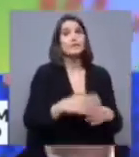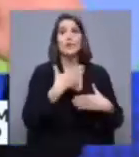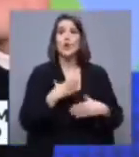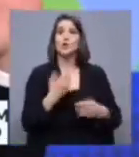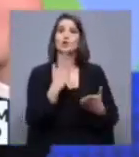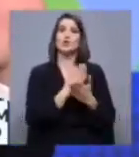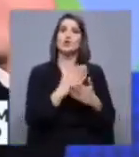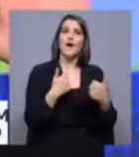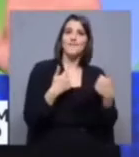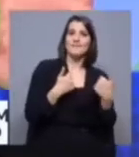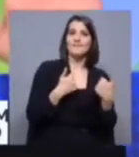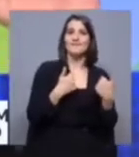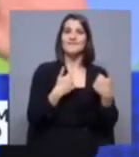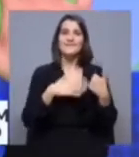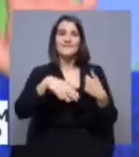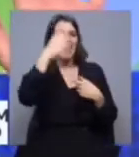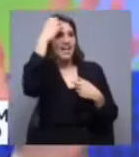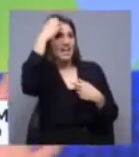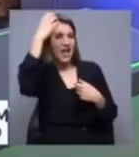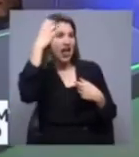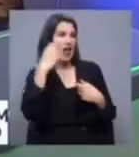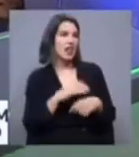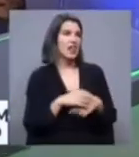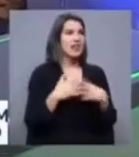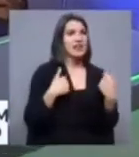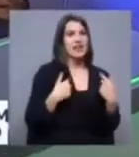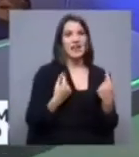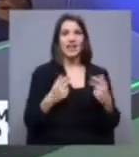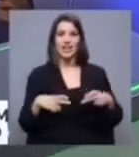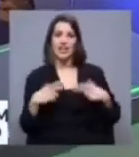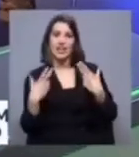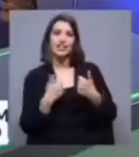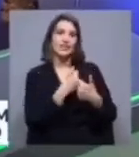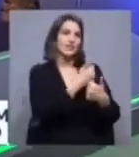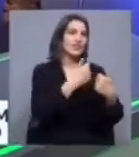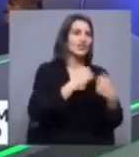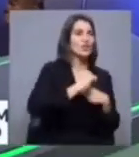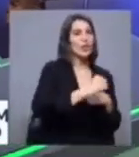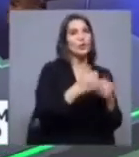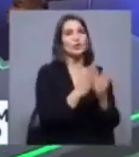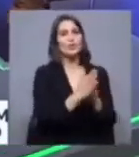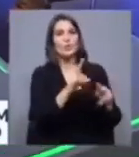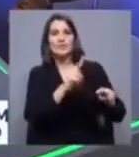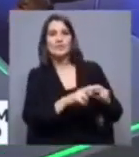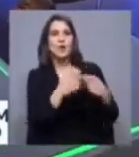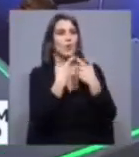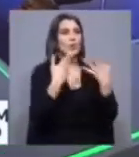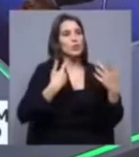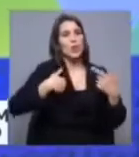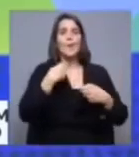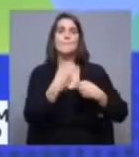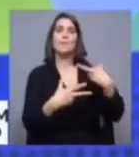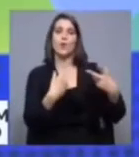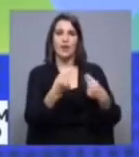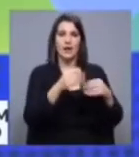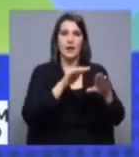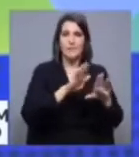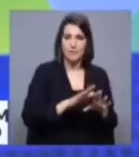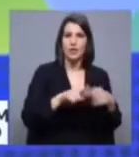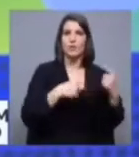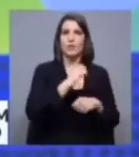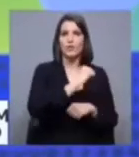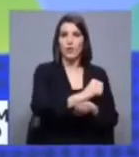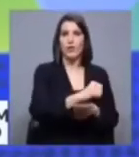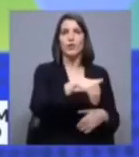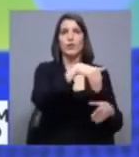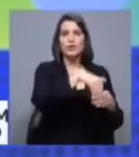de ser cool ali do Príncipe Real. São ali os betos do Príncipe Real, são cool, somos contra tudo o que é penas e tal. Portanto, somos muito modernaços. Só que depois vota contra o